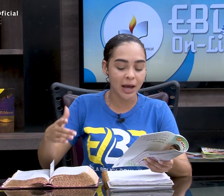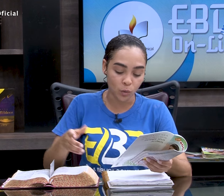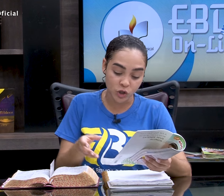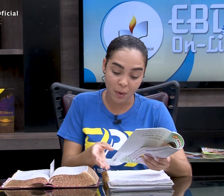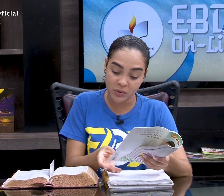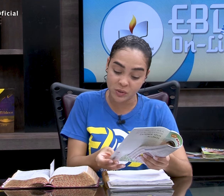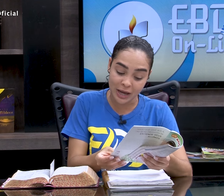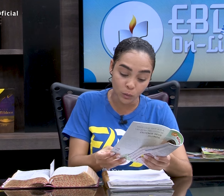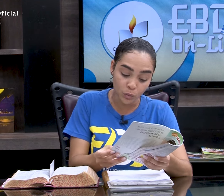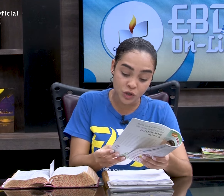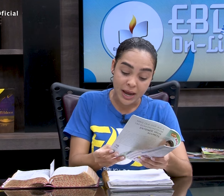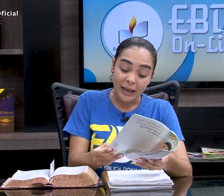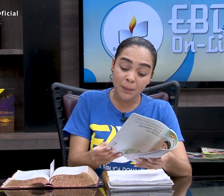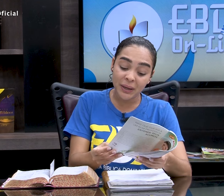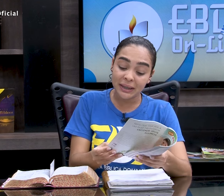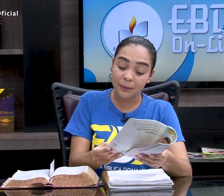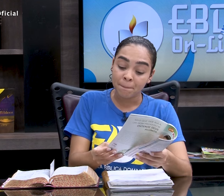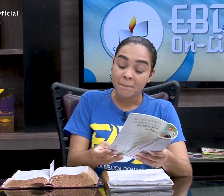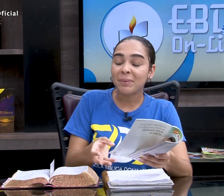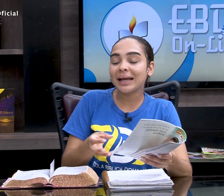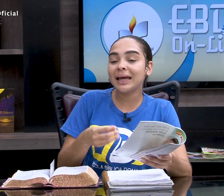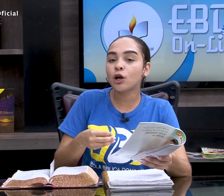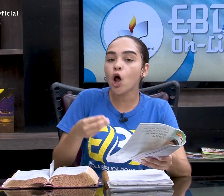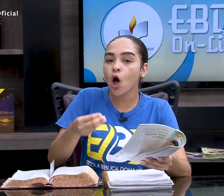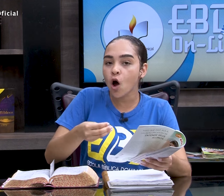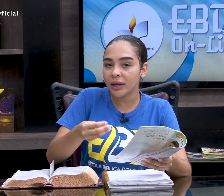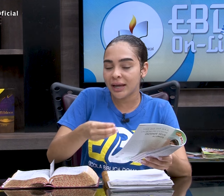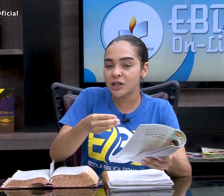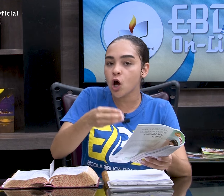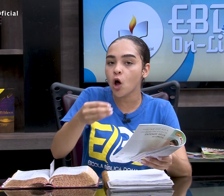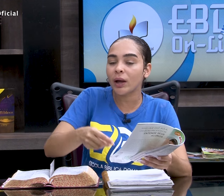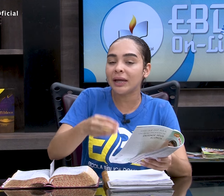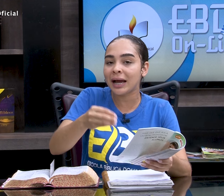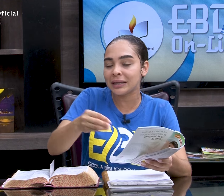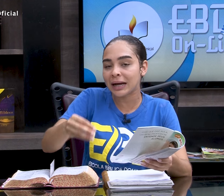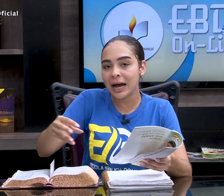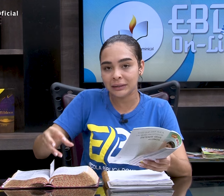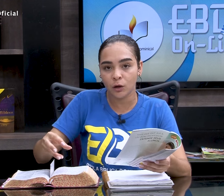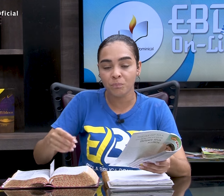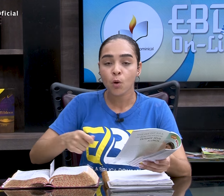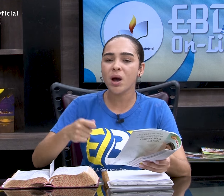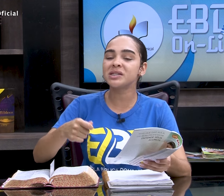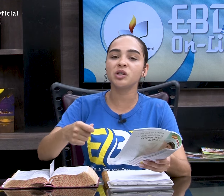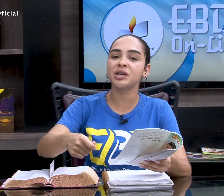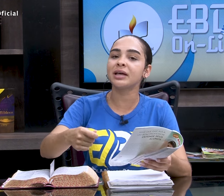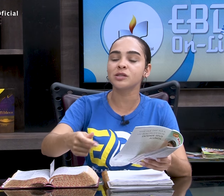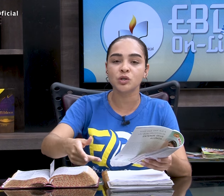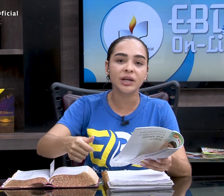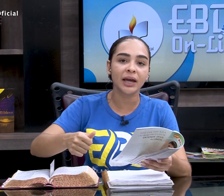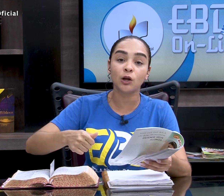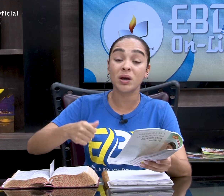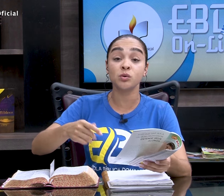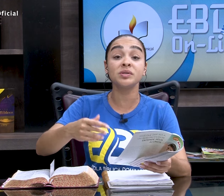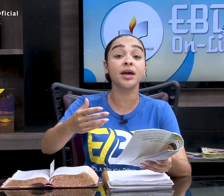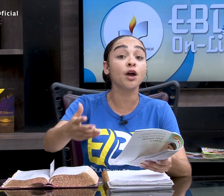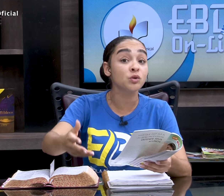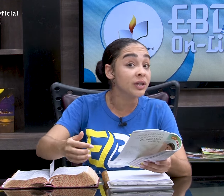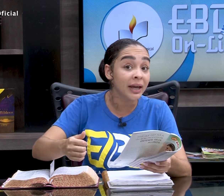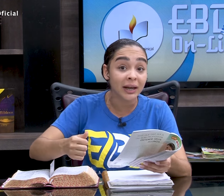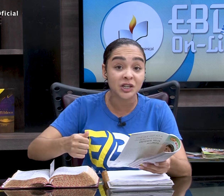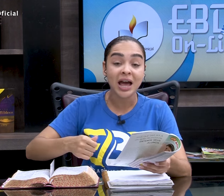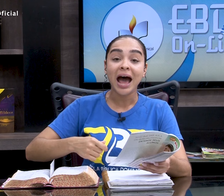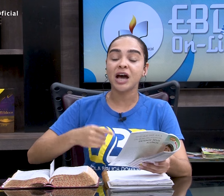outros cartões para os seus alunos e pedir para que ele coloqu né eles coloquem em cada cartão Quais são as tentações dele Quais são